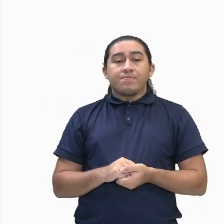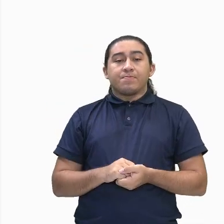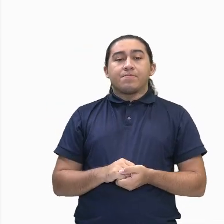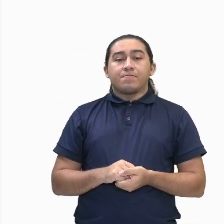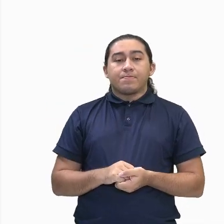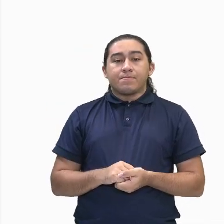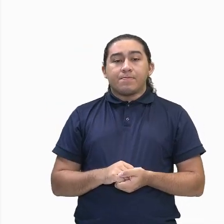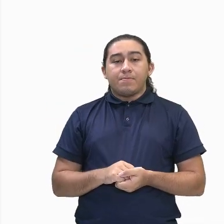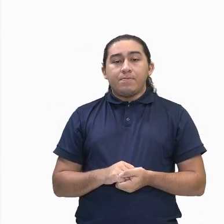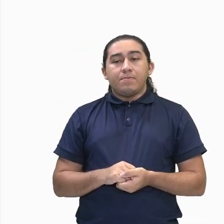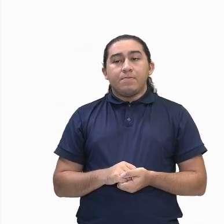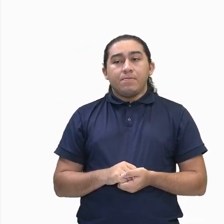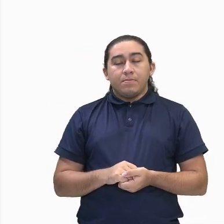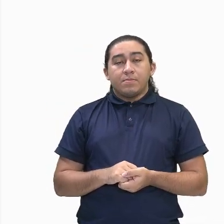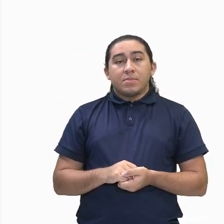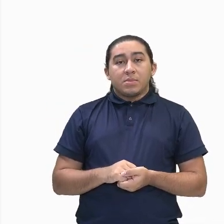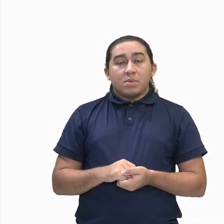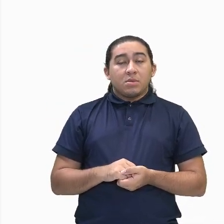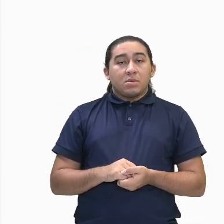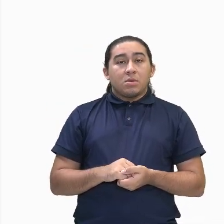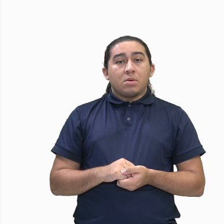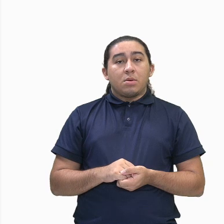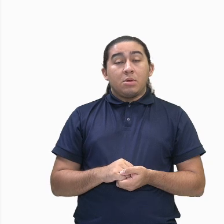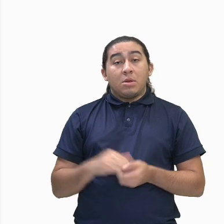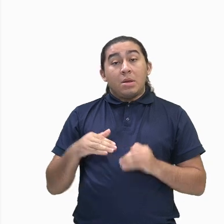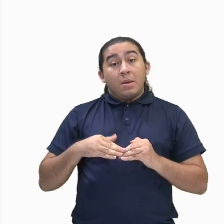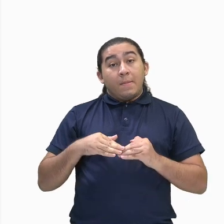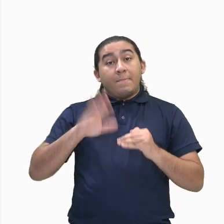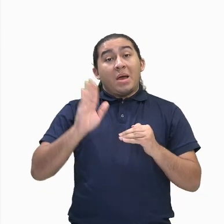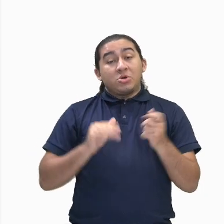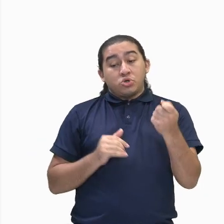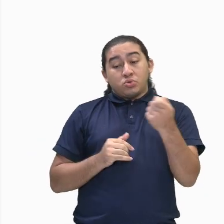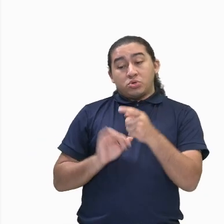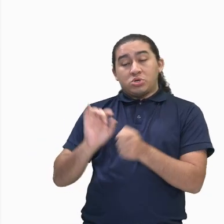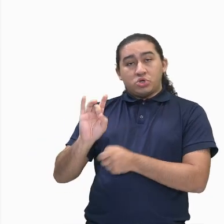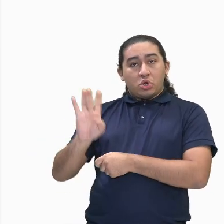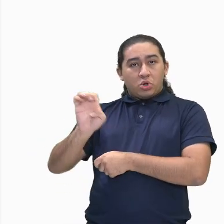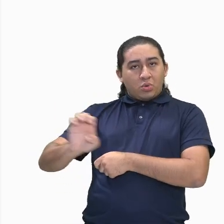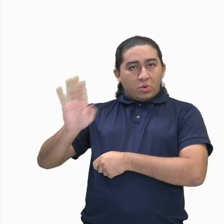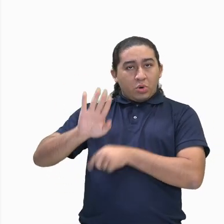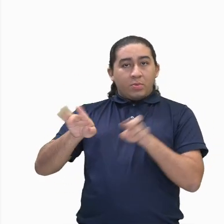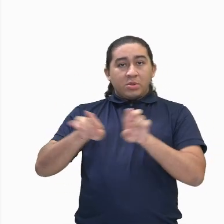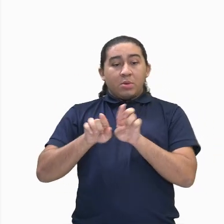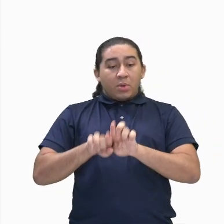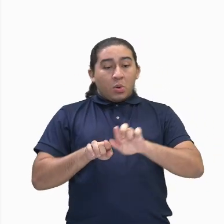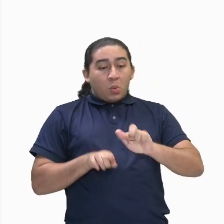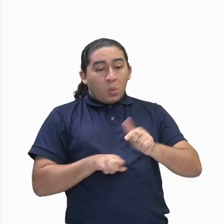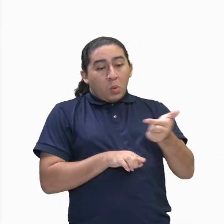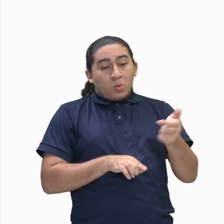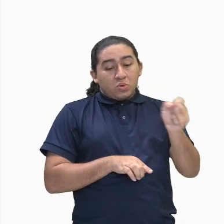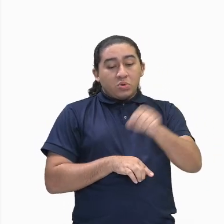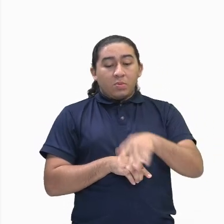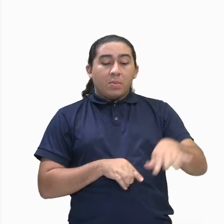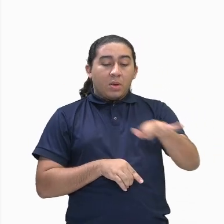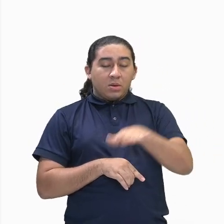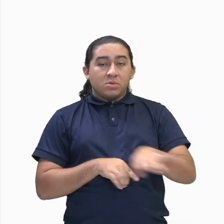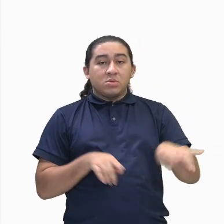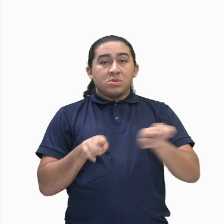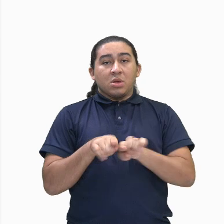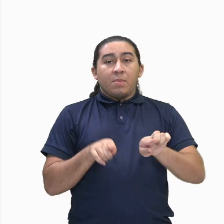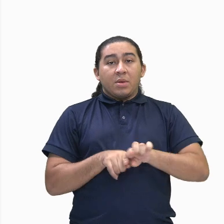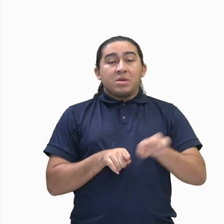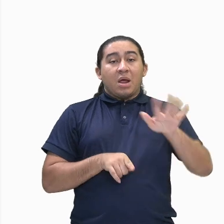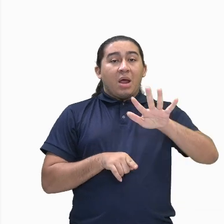Então, para além da Europa, em outros continentes também, além da questão do Oriente, na